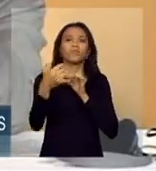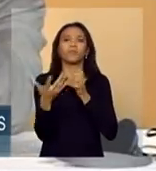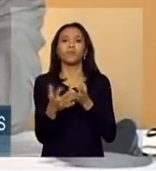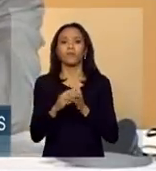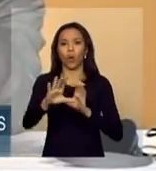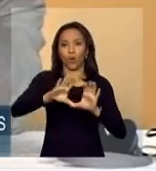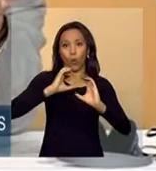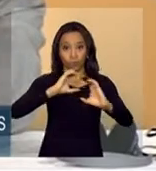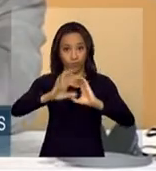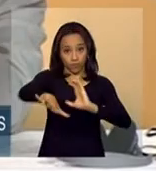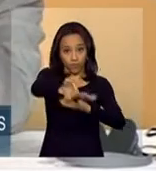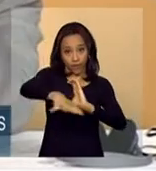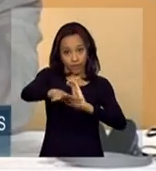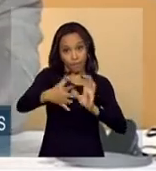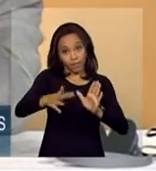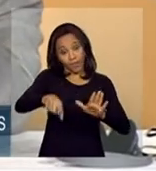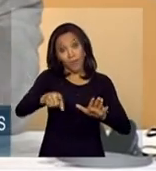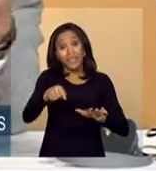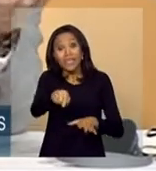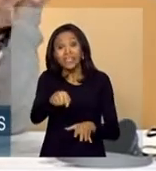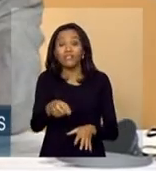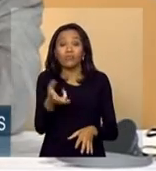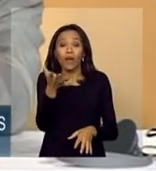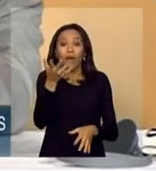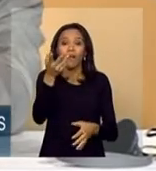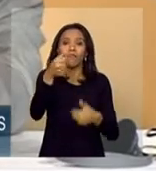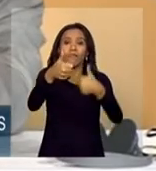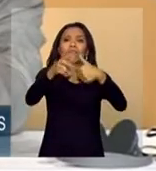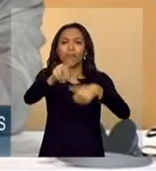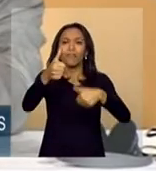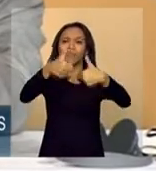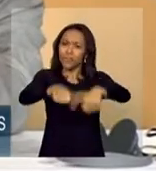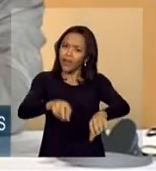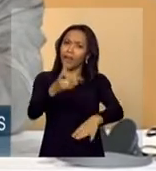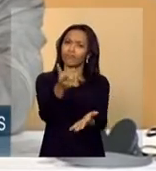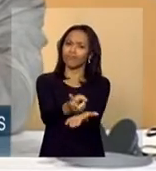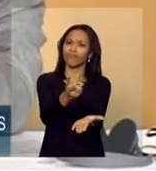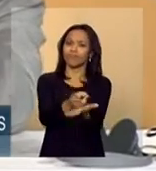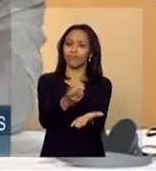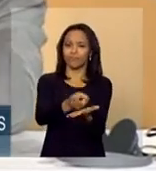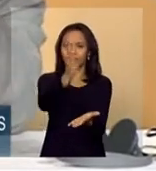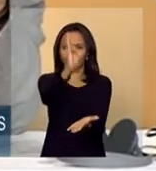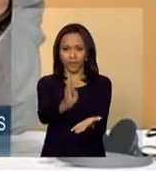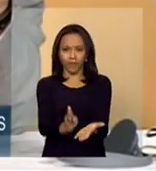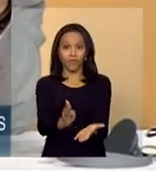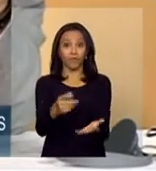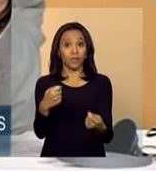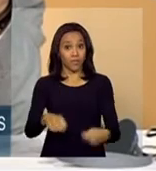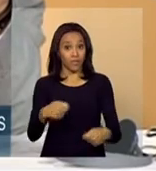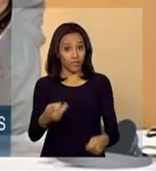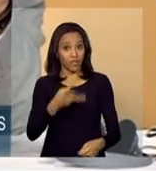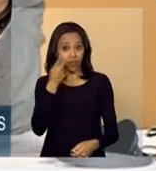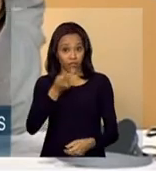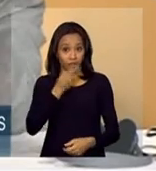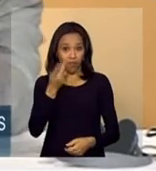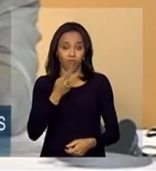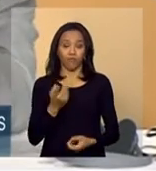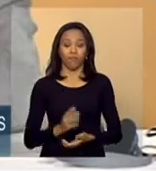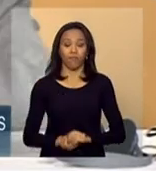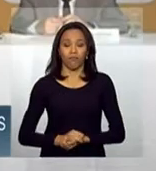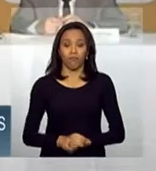próprio Ministério é um legado, digamos assim, imaterial que eu gostaria que pudesse ser destacado ainda com essa